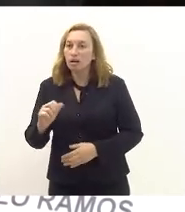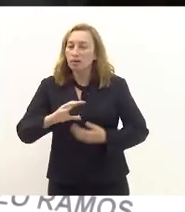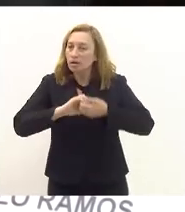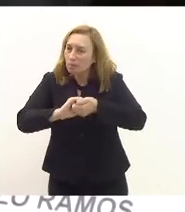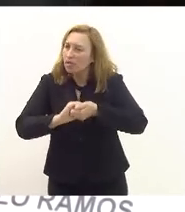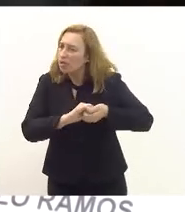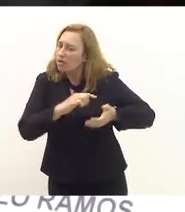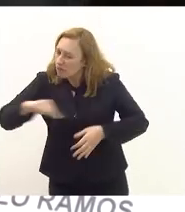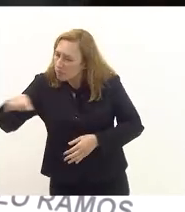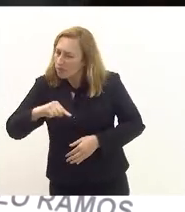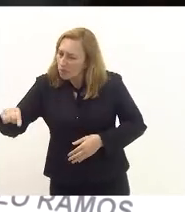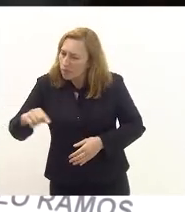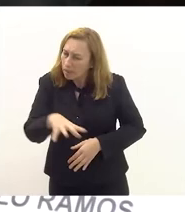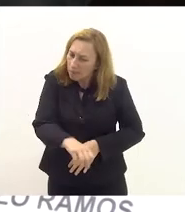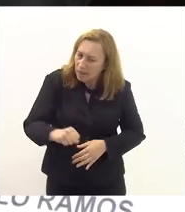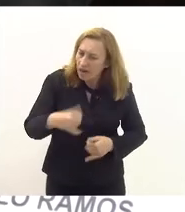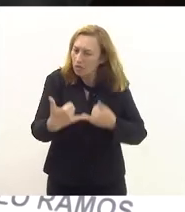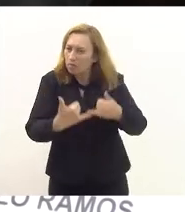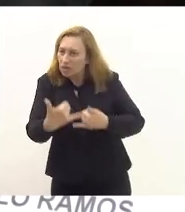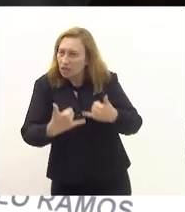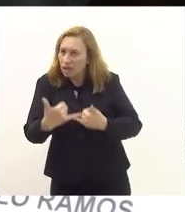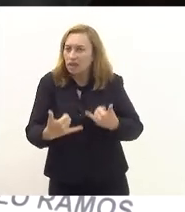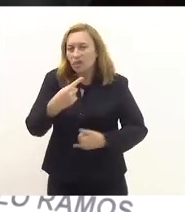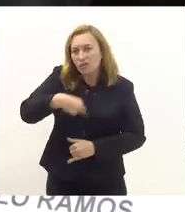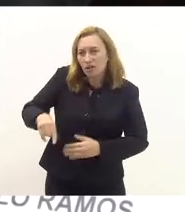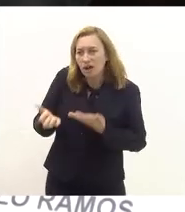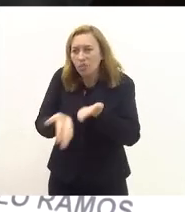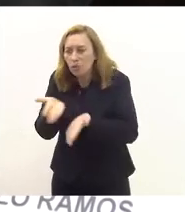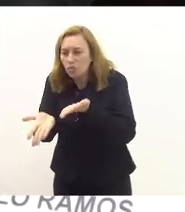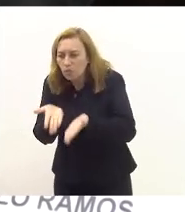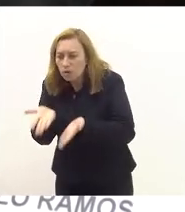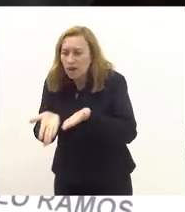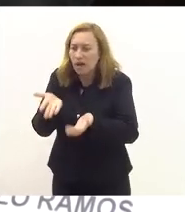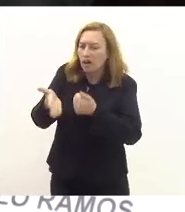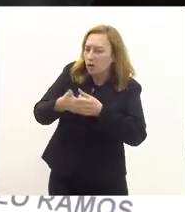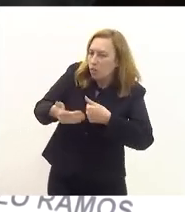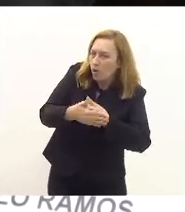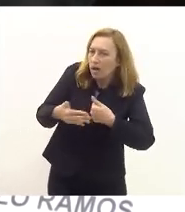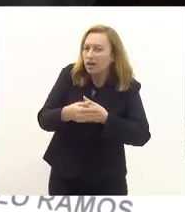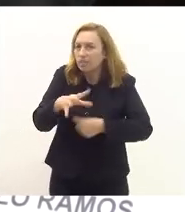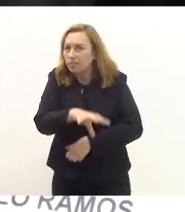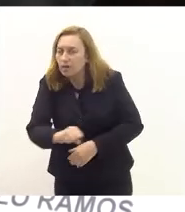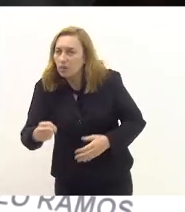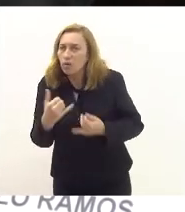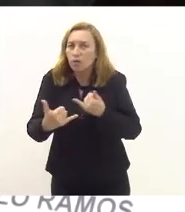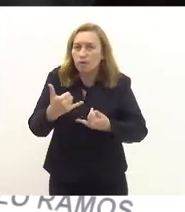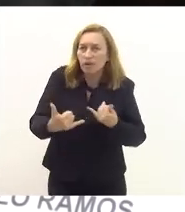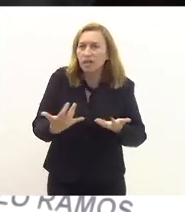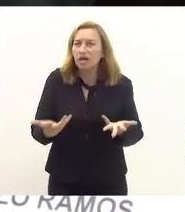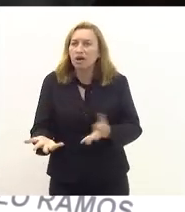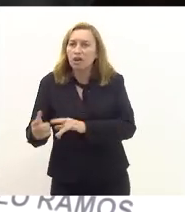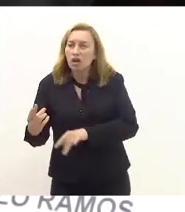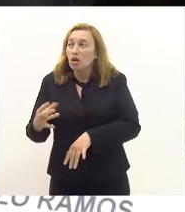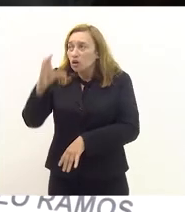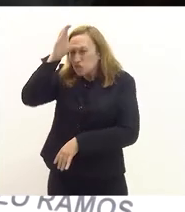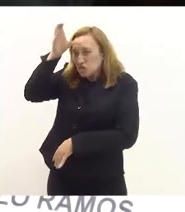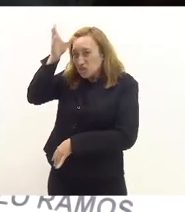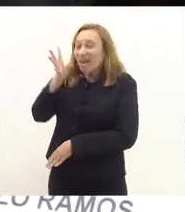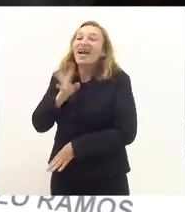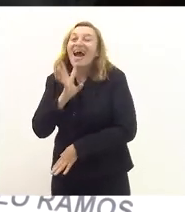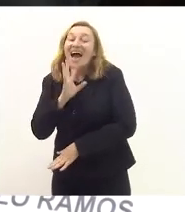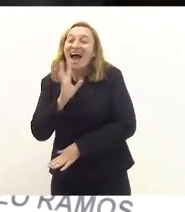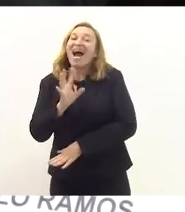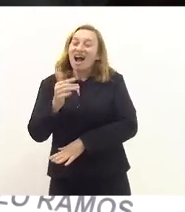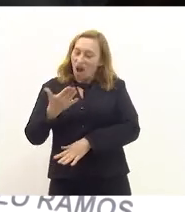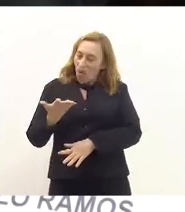lá buscar o brinquedo. Aí fomos lá embaixo, ele com todo carinho, pegamos o brinquedo. Então eu tinha a imagem dele como um tio legal e tal, um